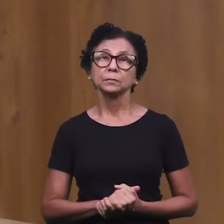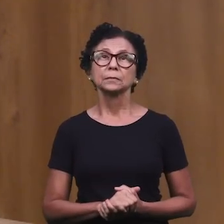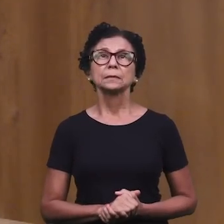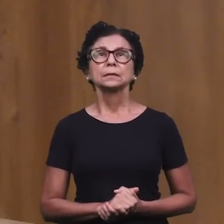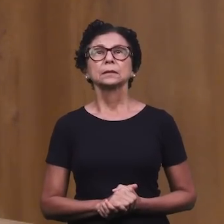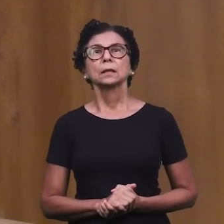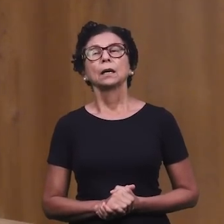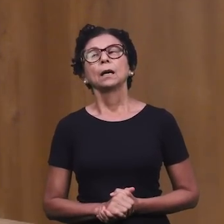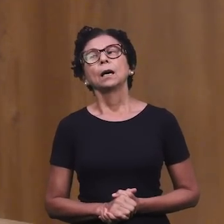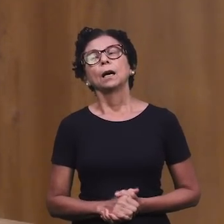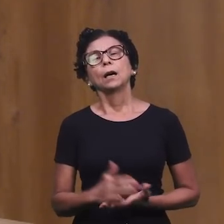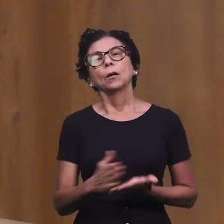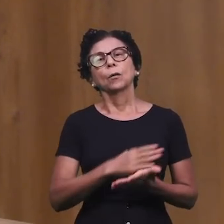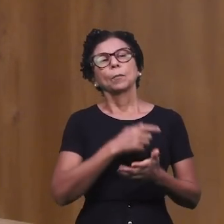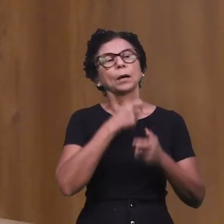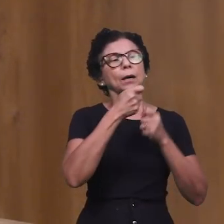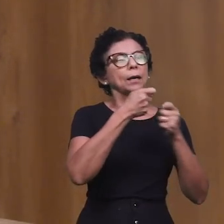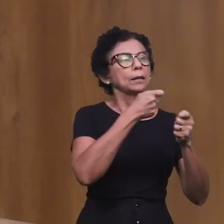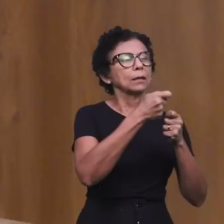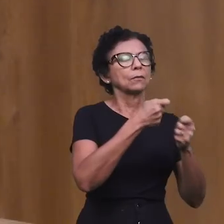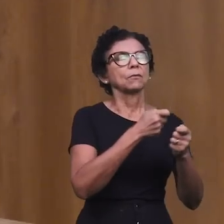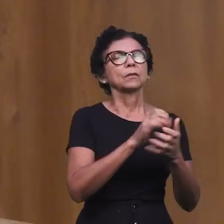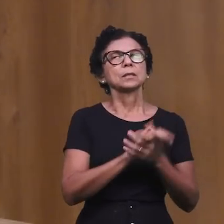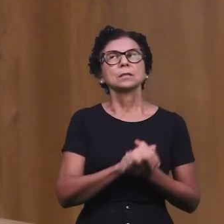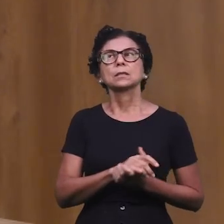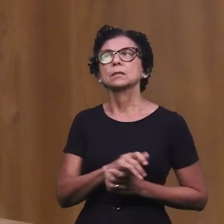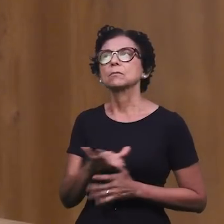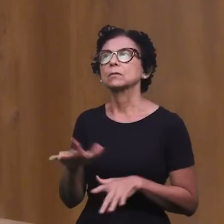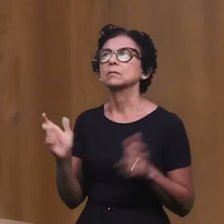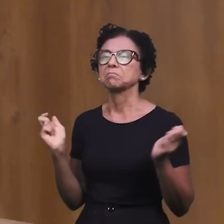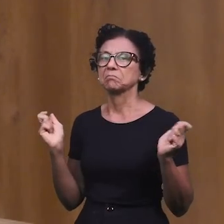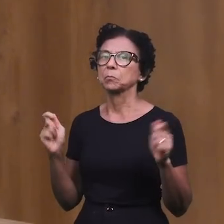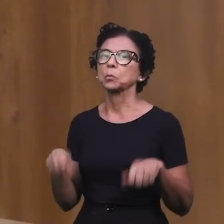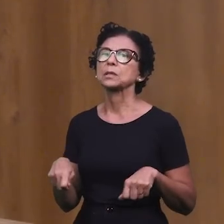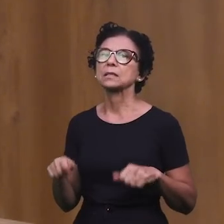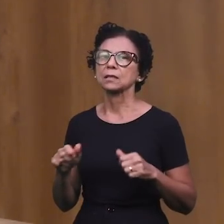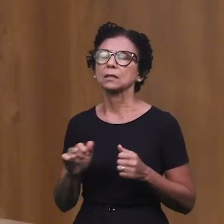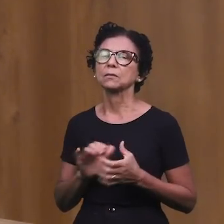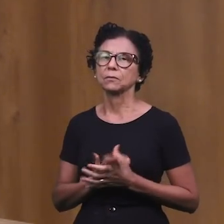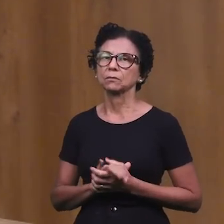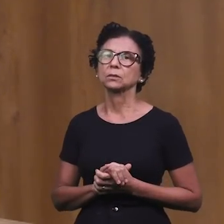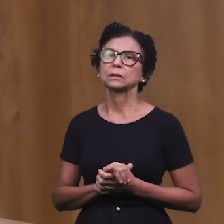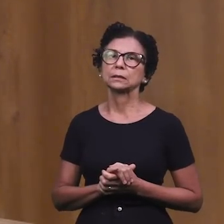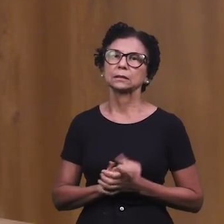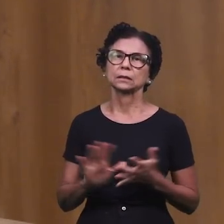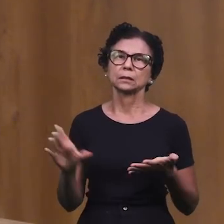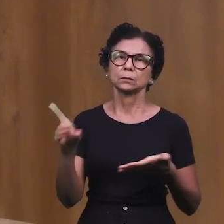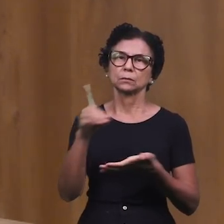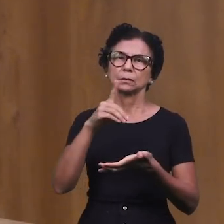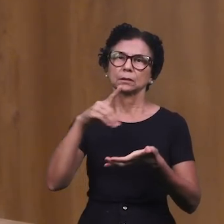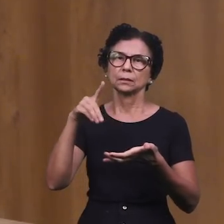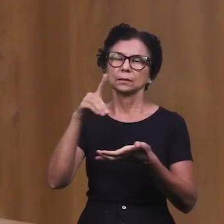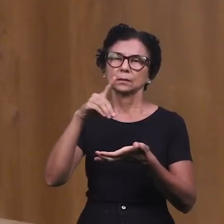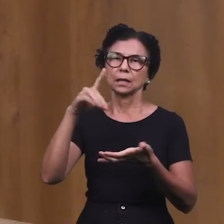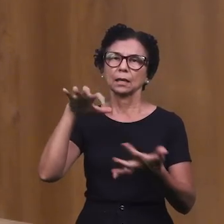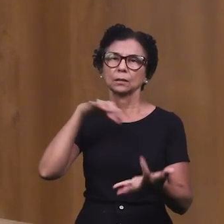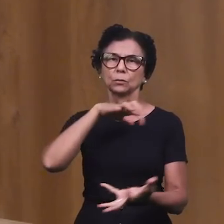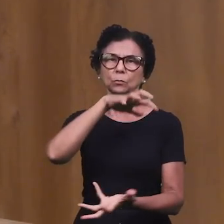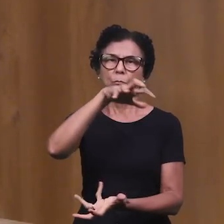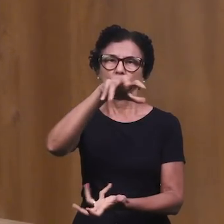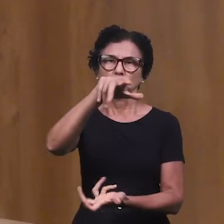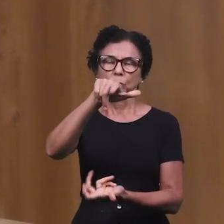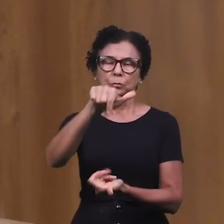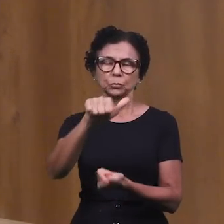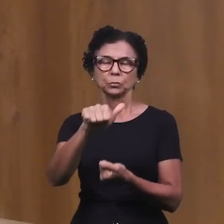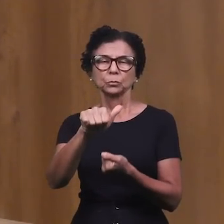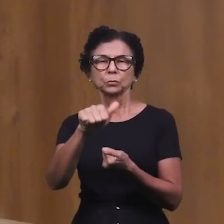entrevistas já mencionou que é possível observar sim design no planeta e no universo. Então